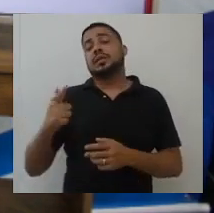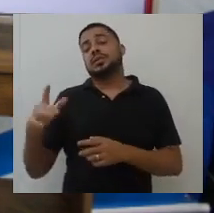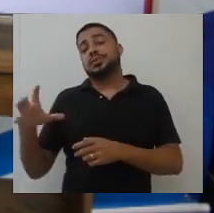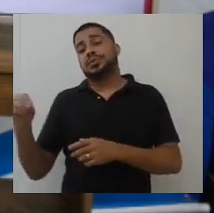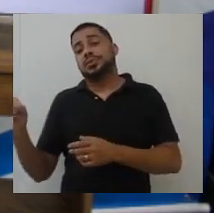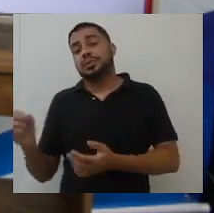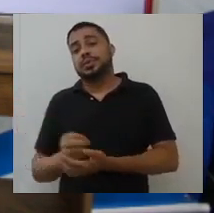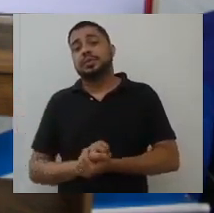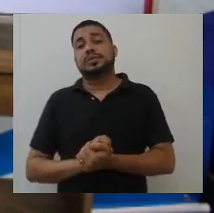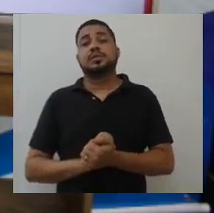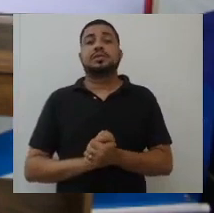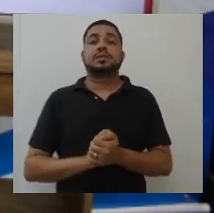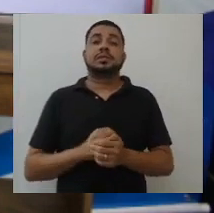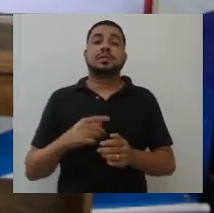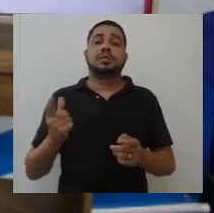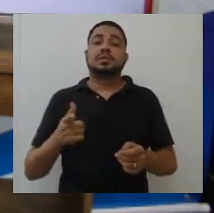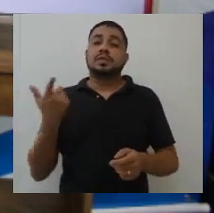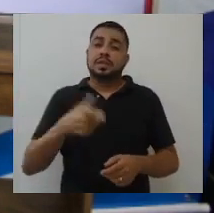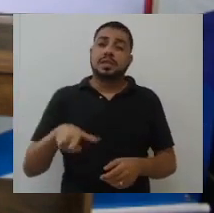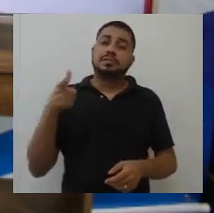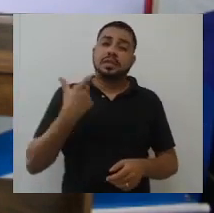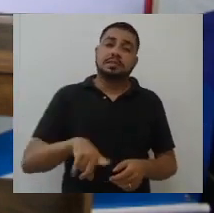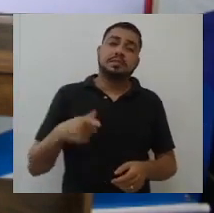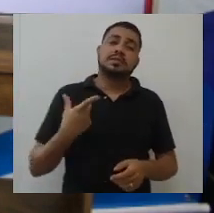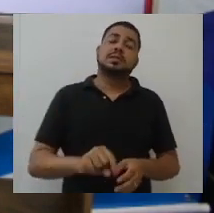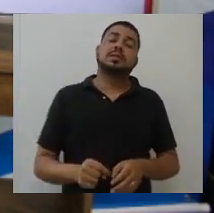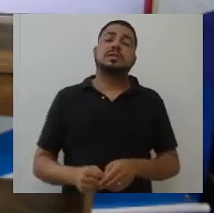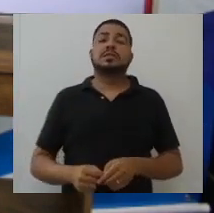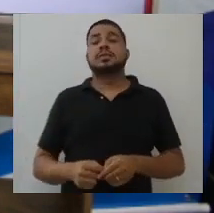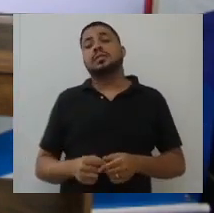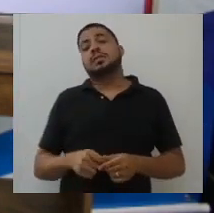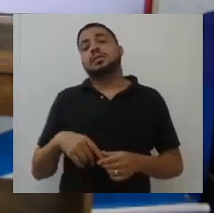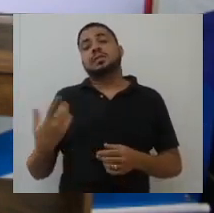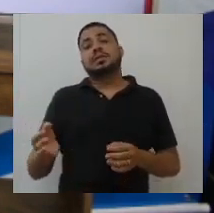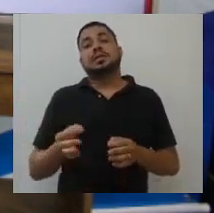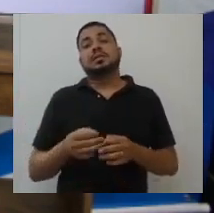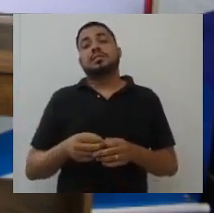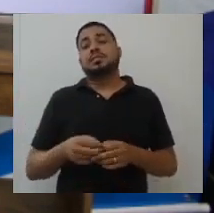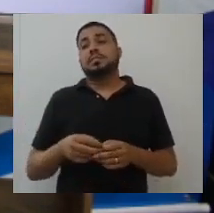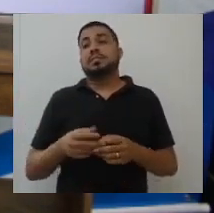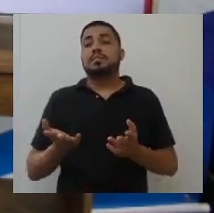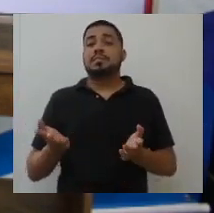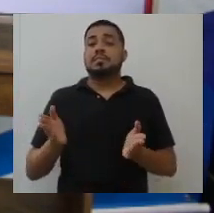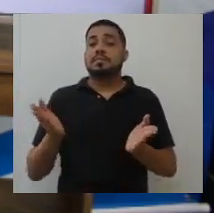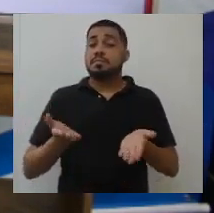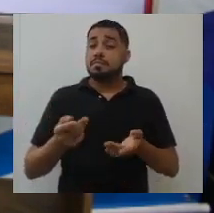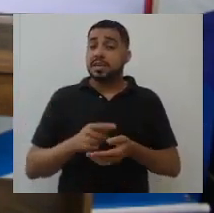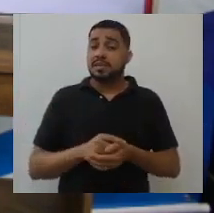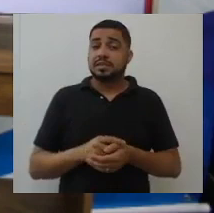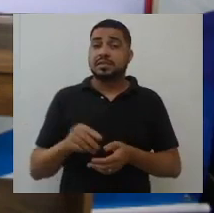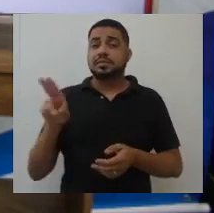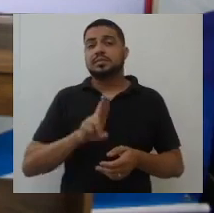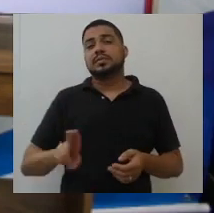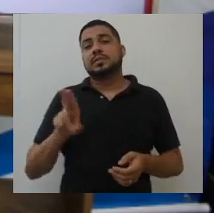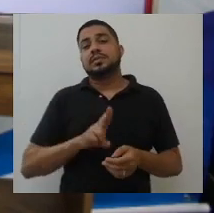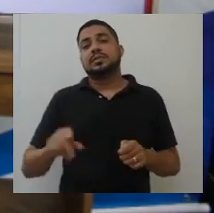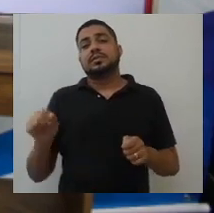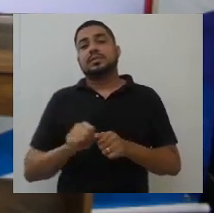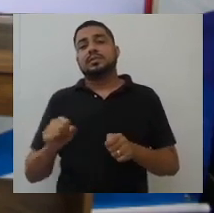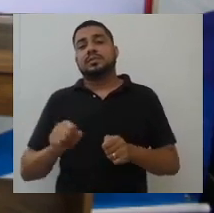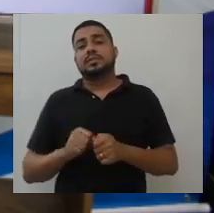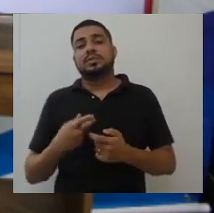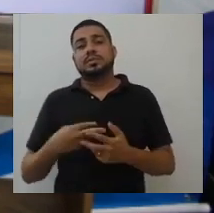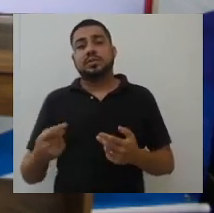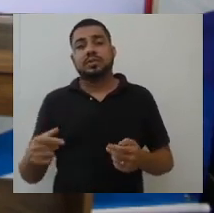tá, habituais, que costumam se repetir no tempo presente. Já o Present Continuous, ele é utilizado para falar de ações que